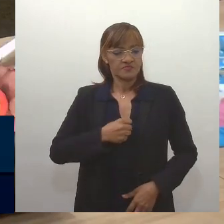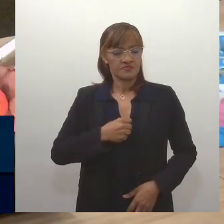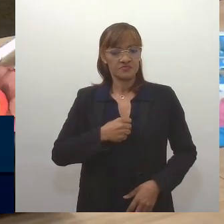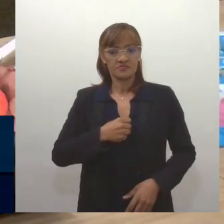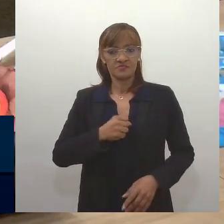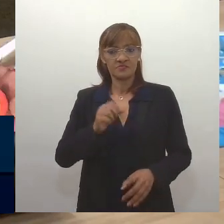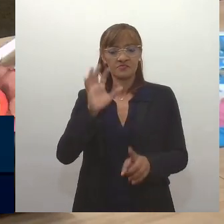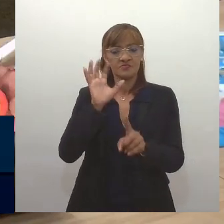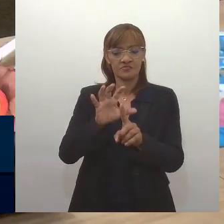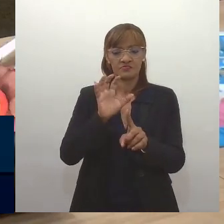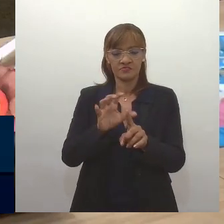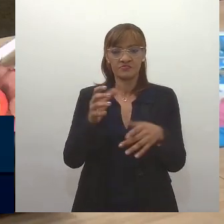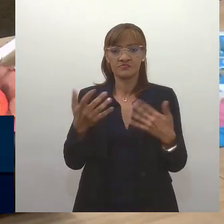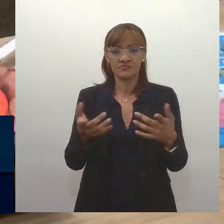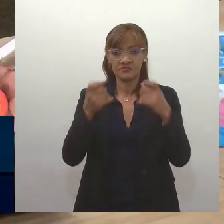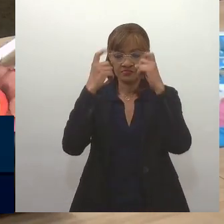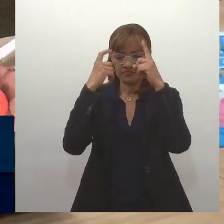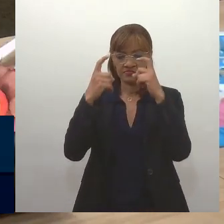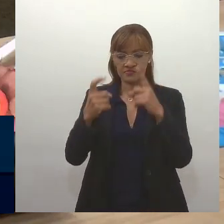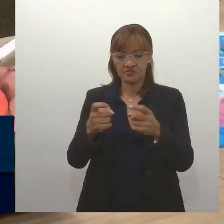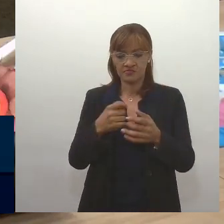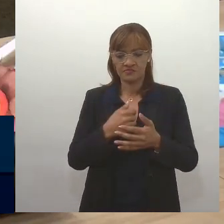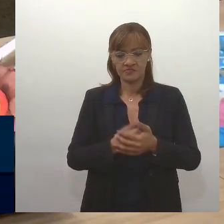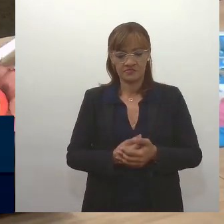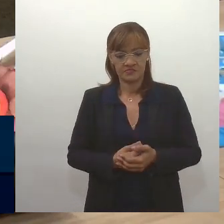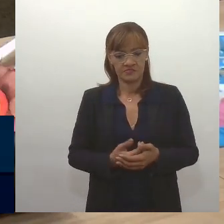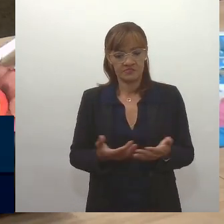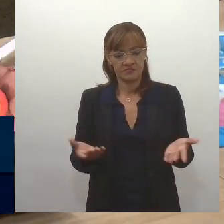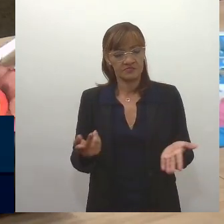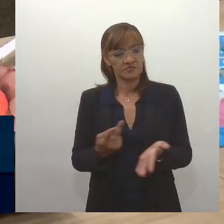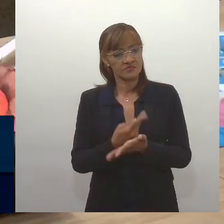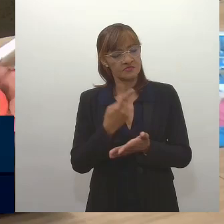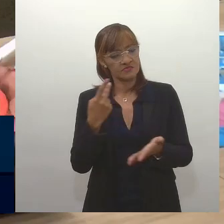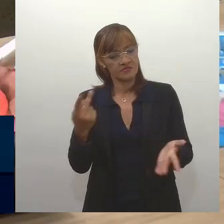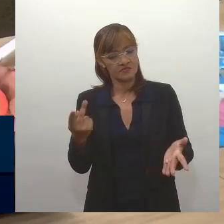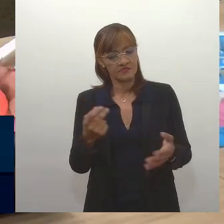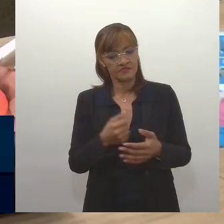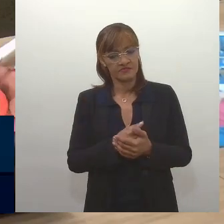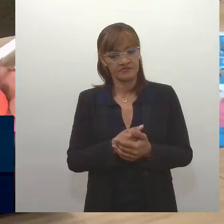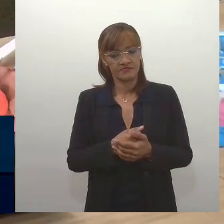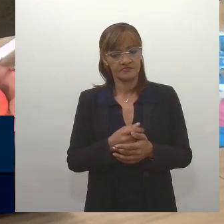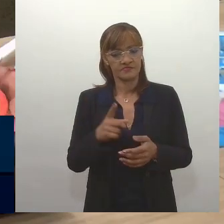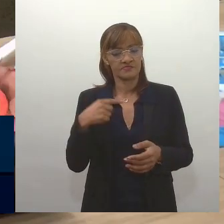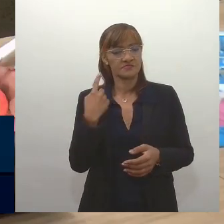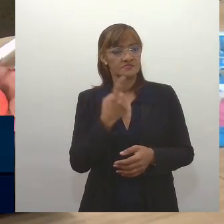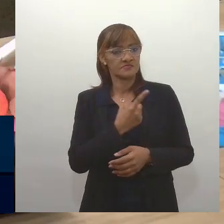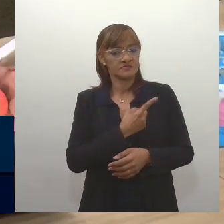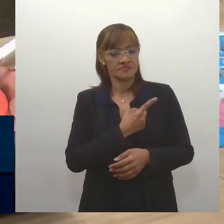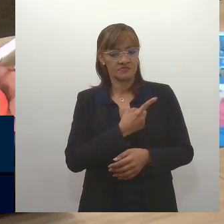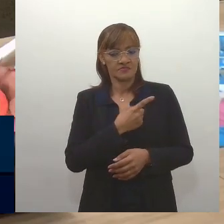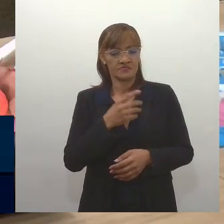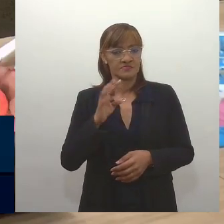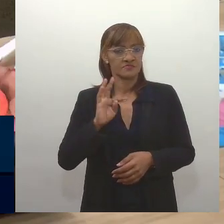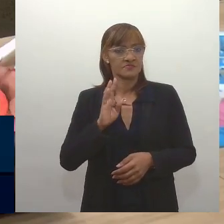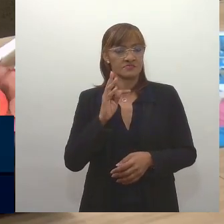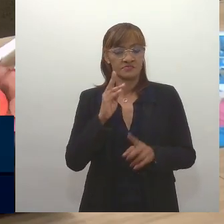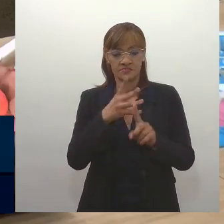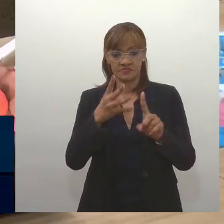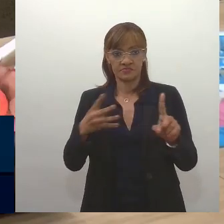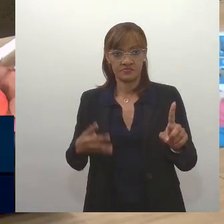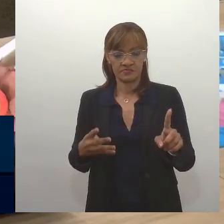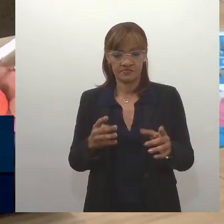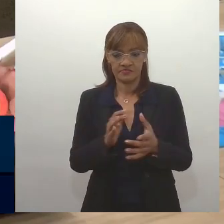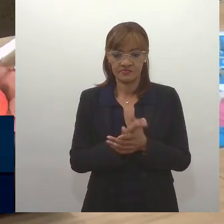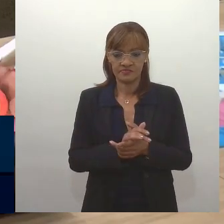maior que é no caso assassinato né de nós pessoas LGBT o Brasil seja é o país que mais mata